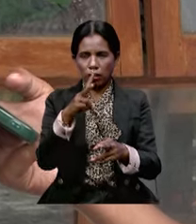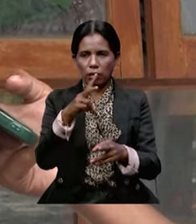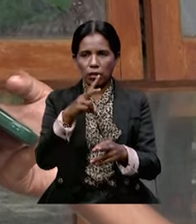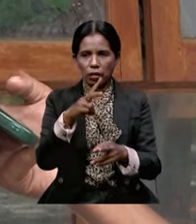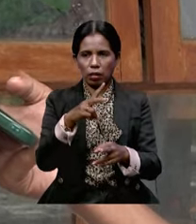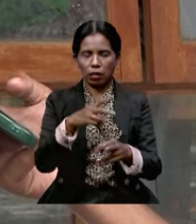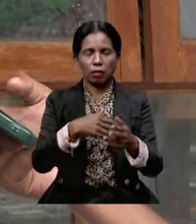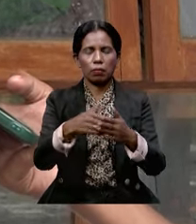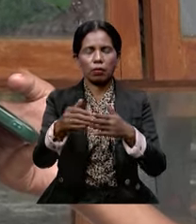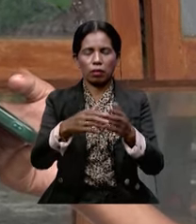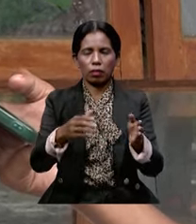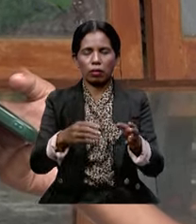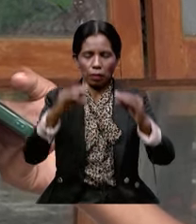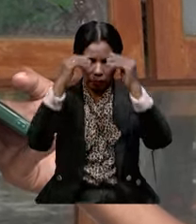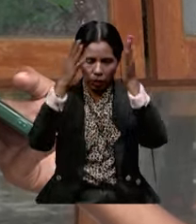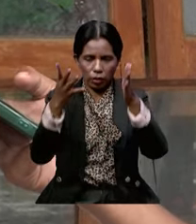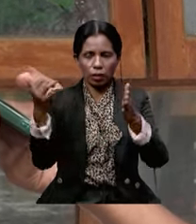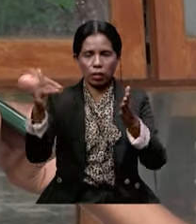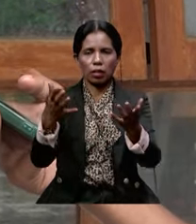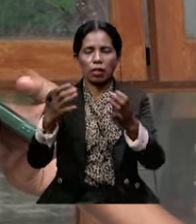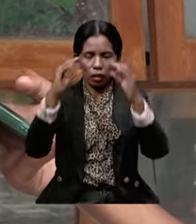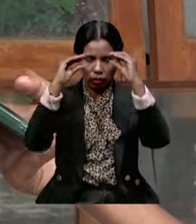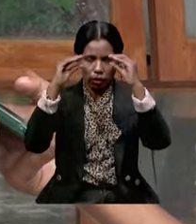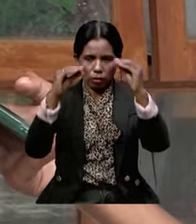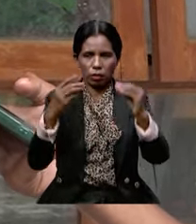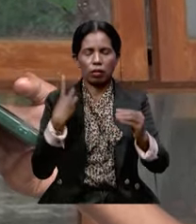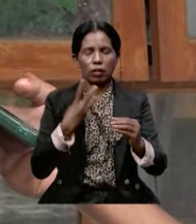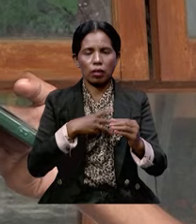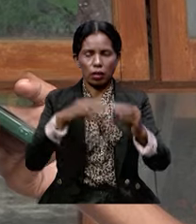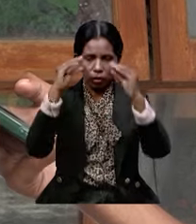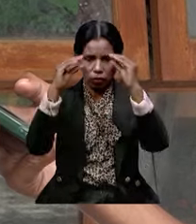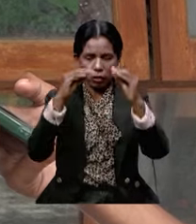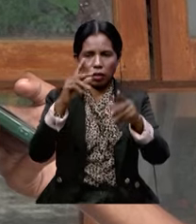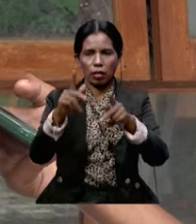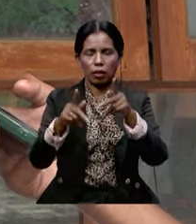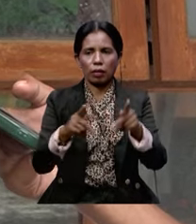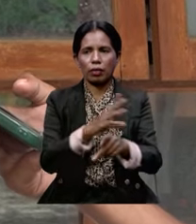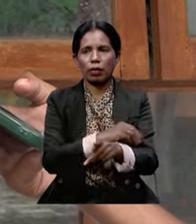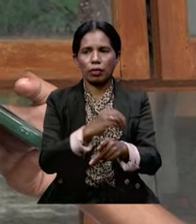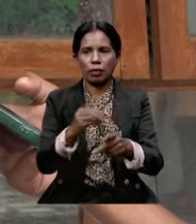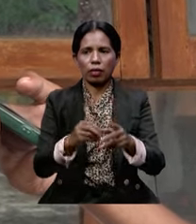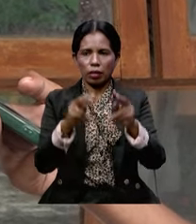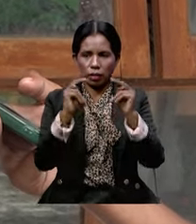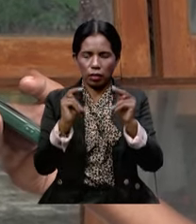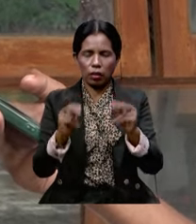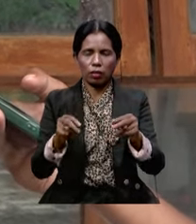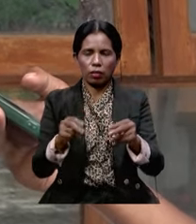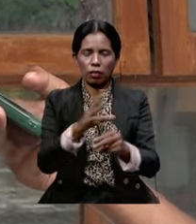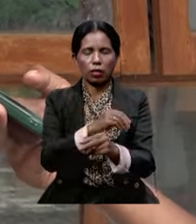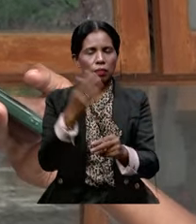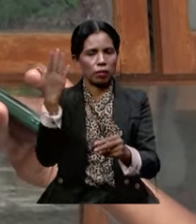depende da qualidade dos professores, né? Depende do método da qualidade dos professores que ensinam na sala de